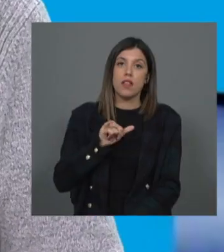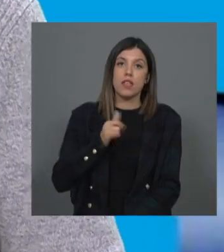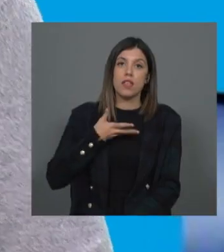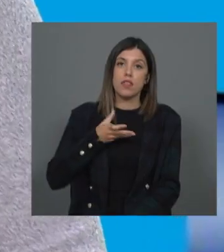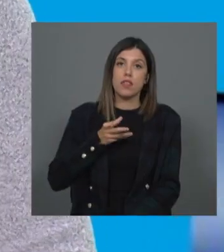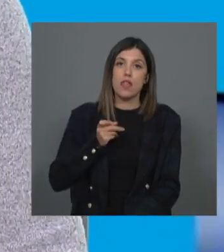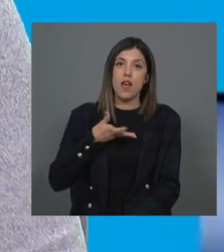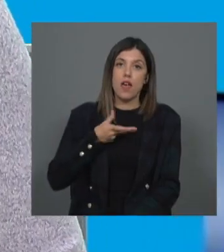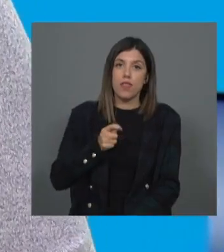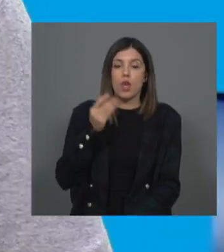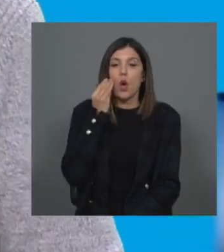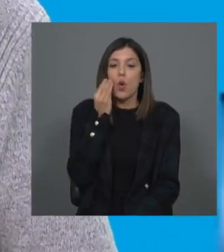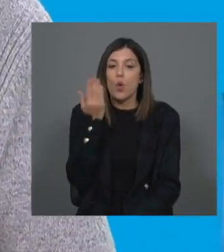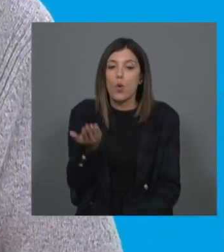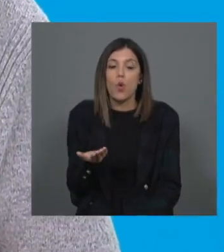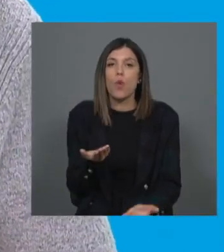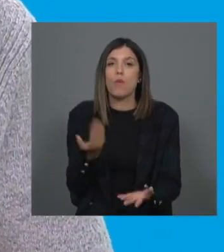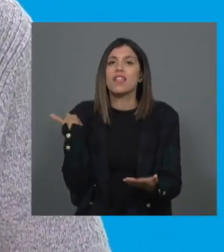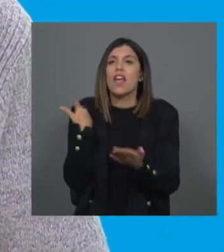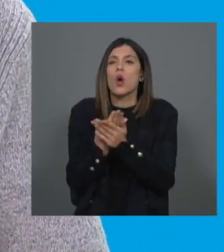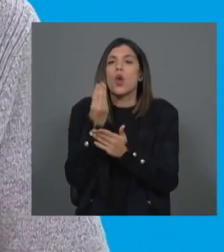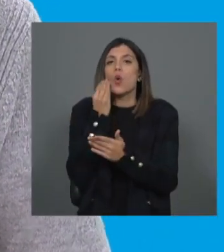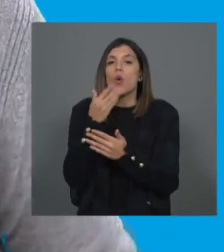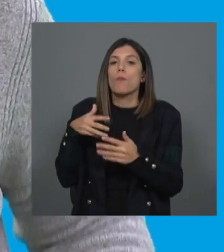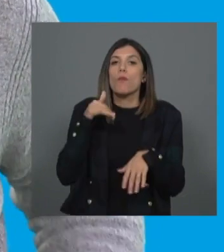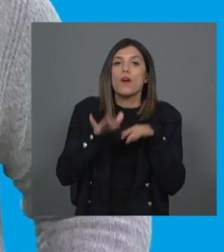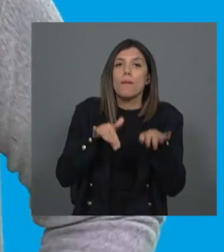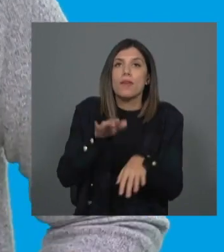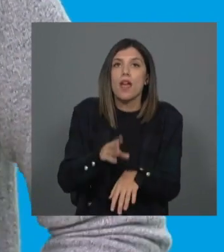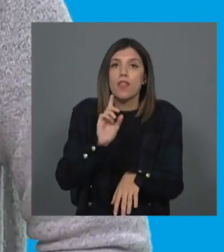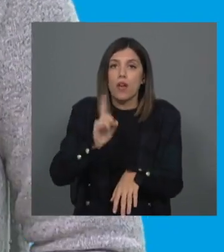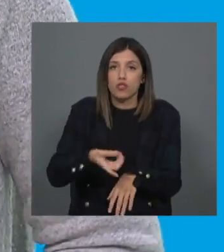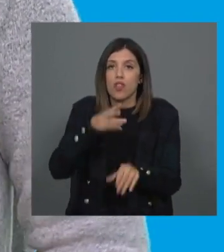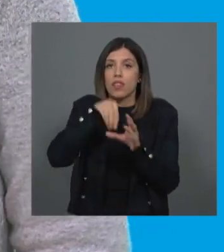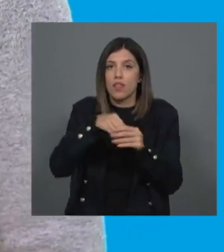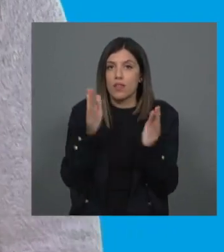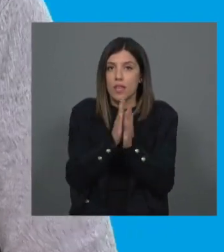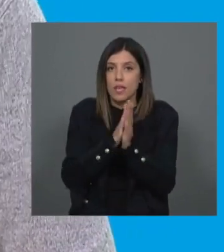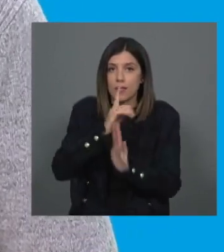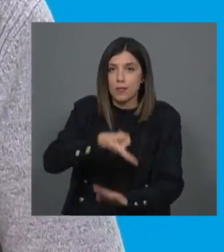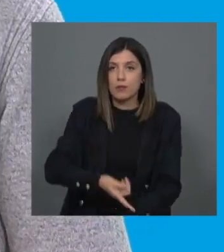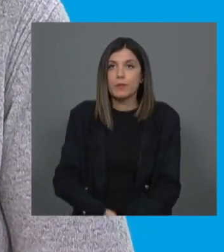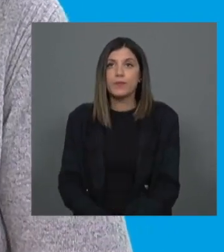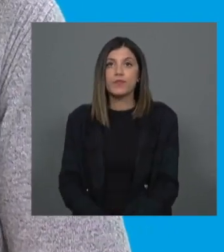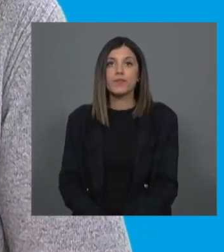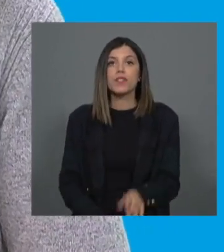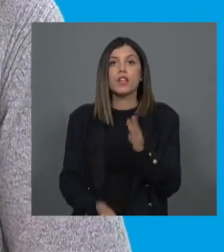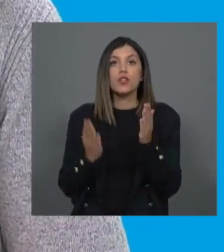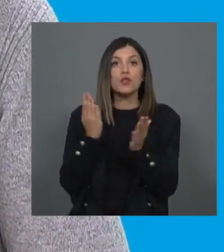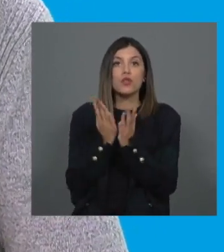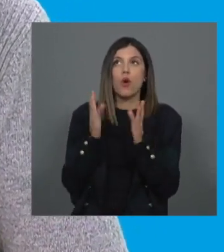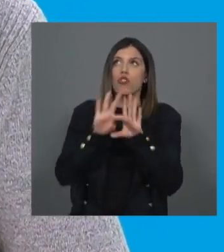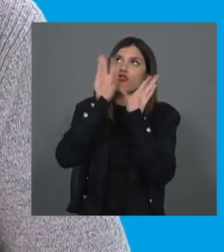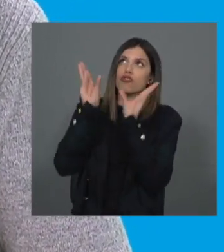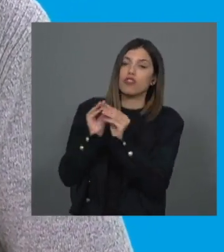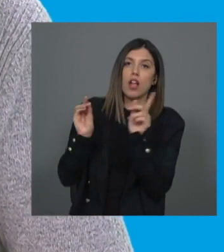caminhado sinodalmente no contexto da própria Igreja, não apenas geral, mas também nós